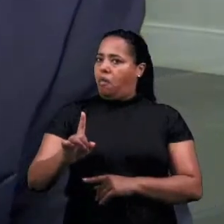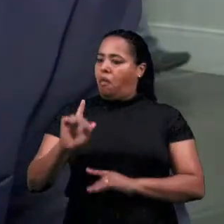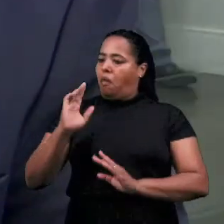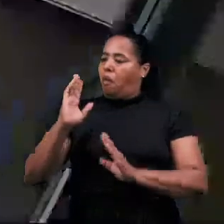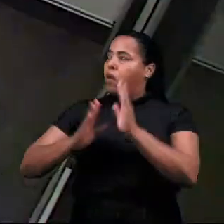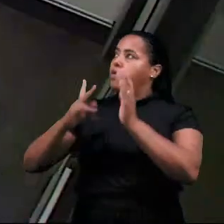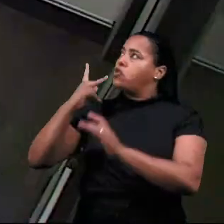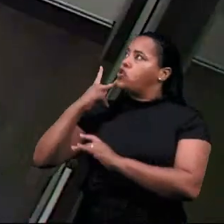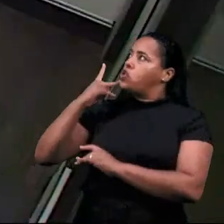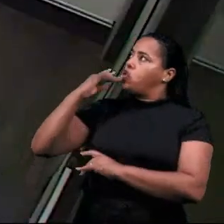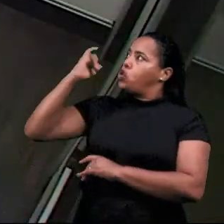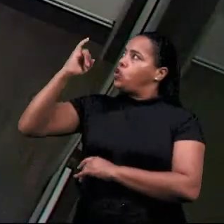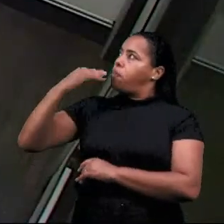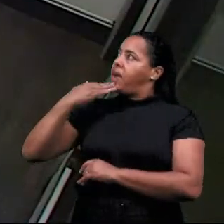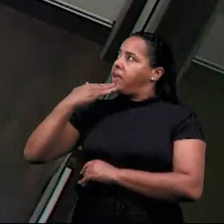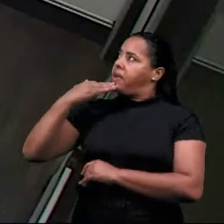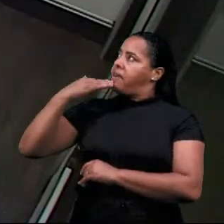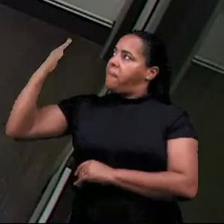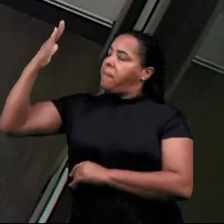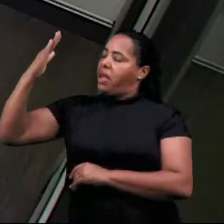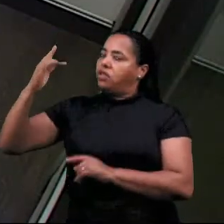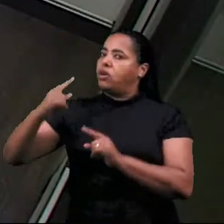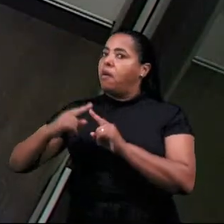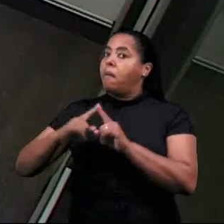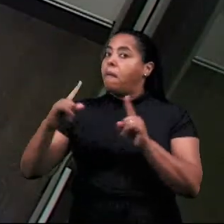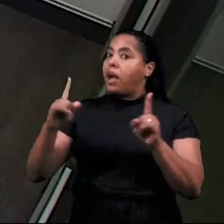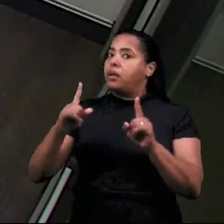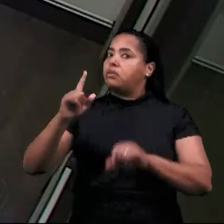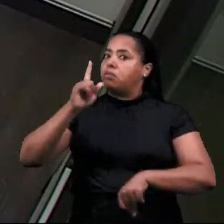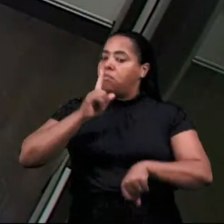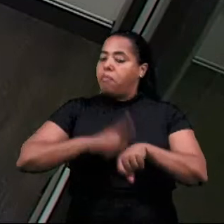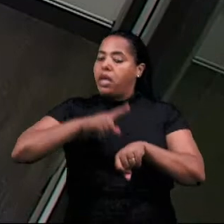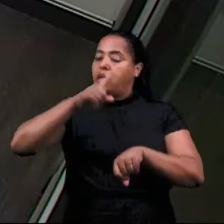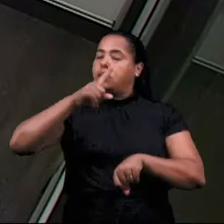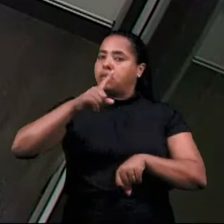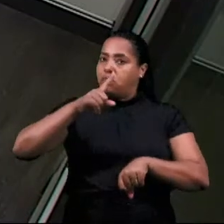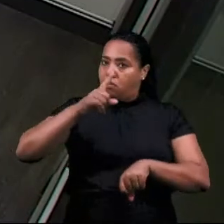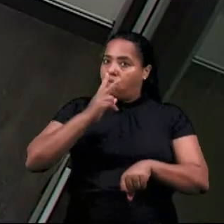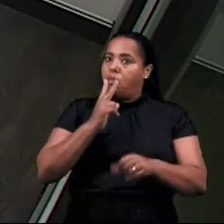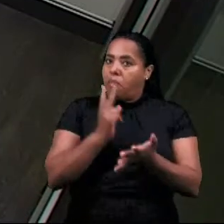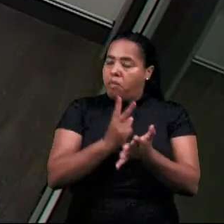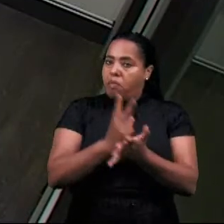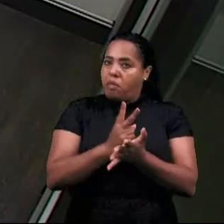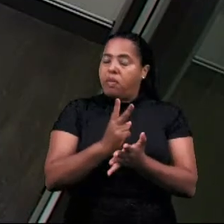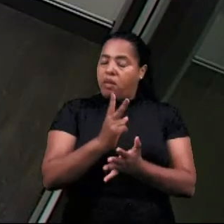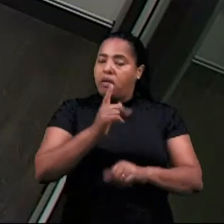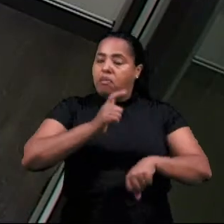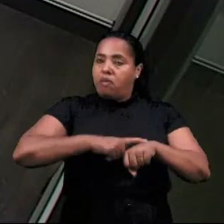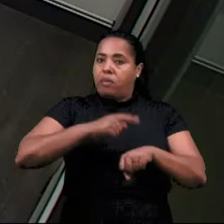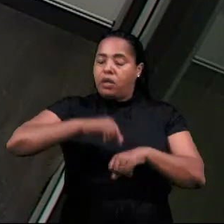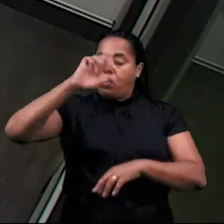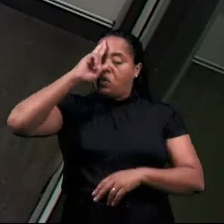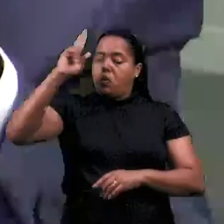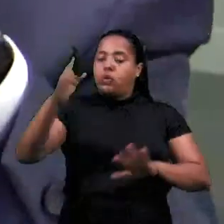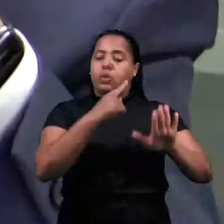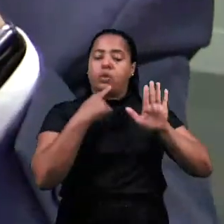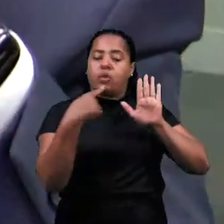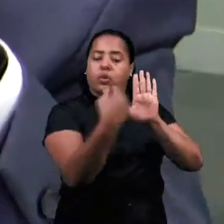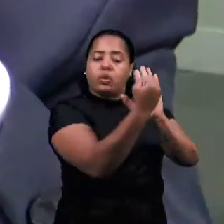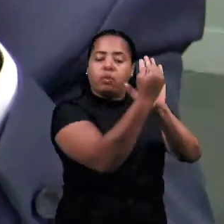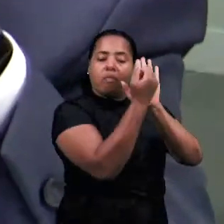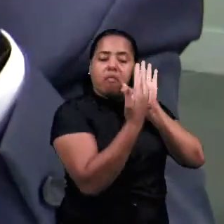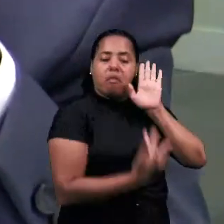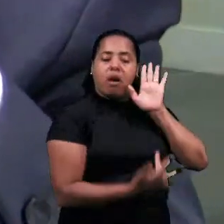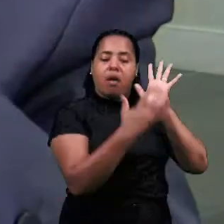Pai por nós, mas, ao mesmo tempo, repito, ele cobre os nossos pecados com o sangue